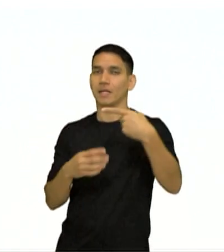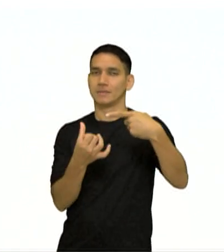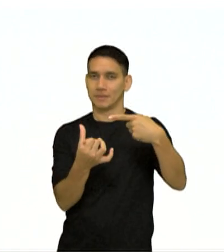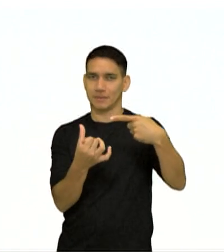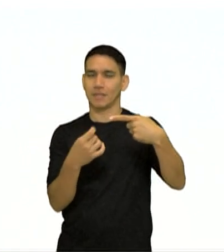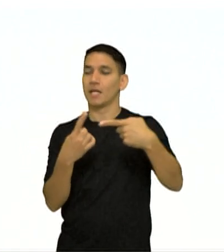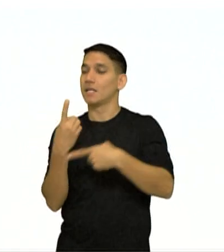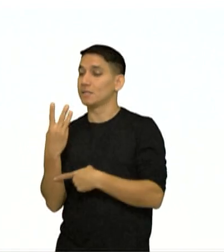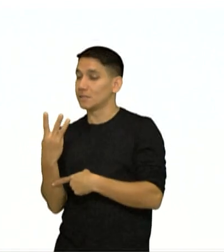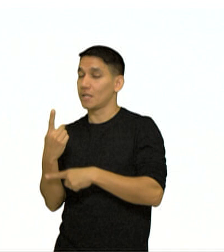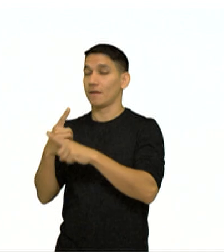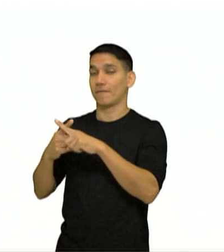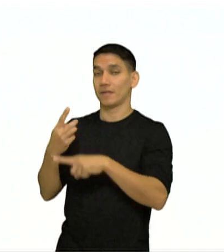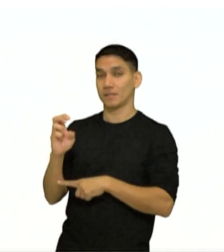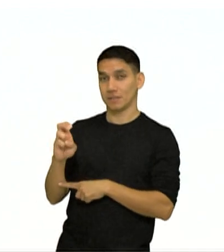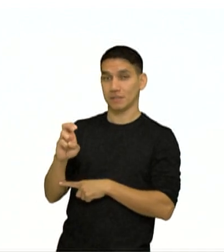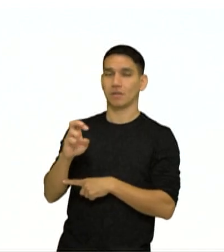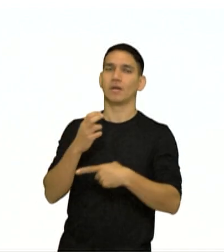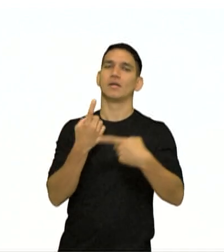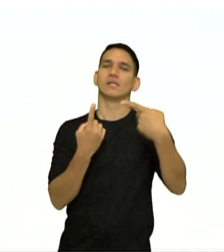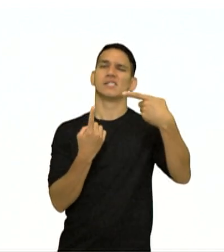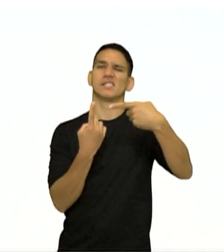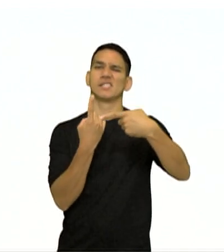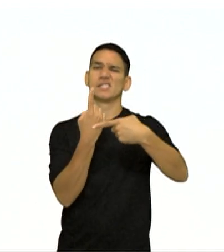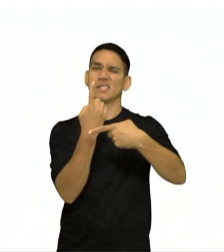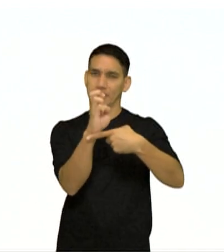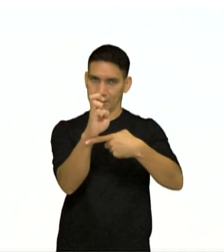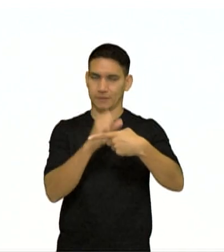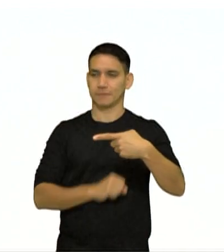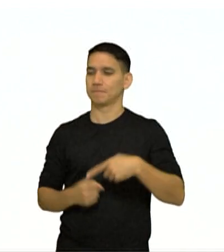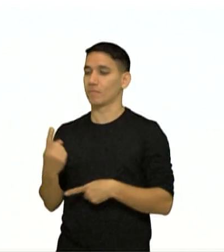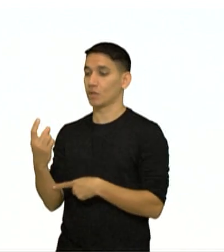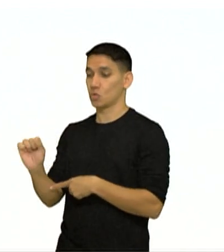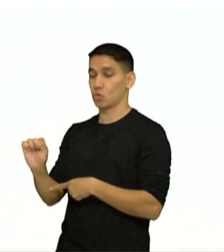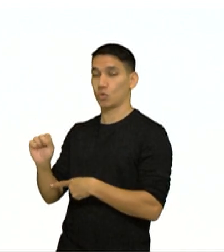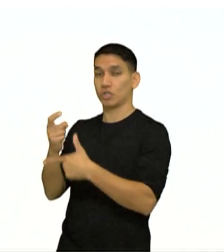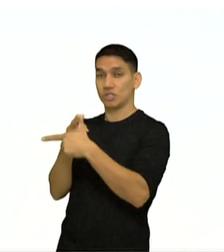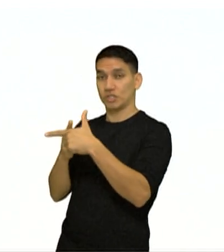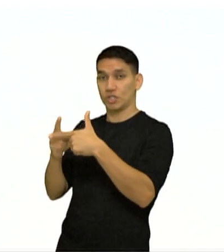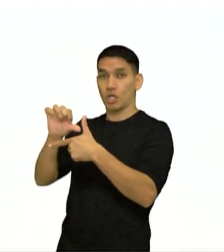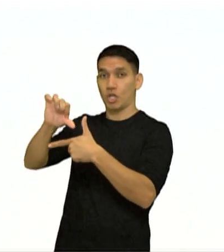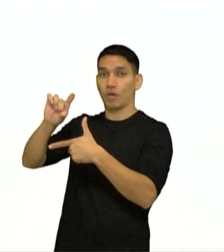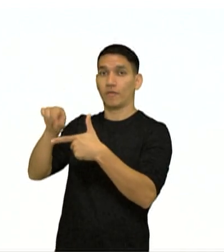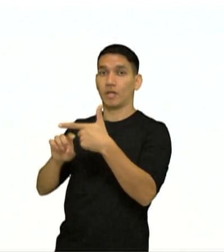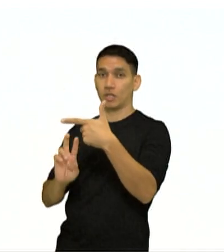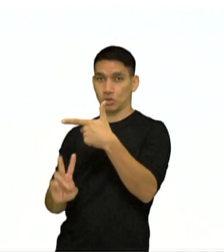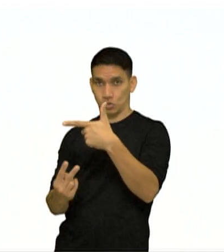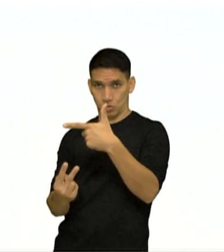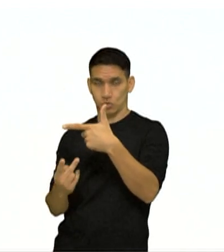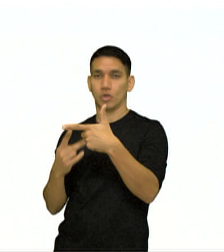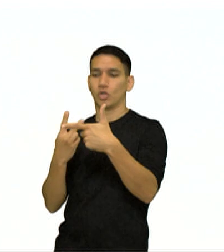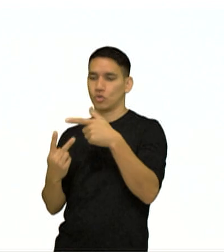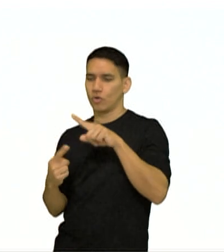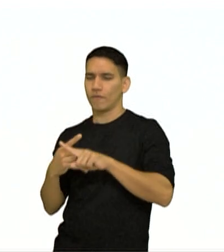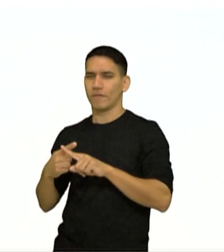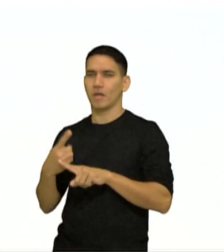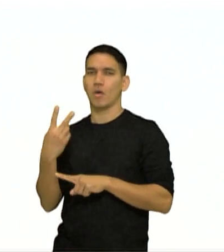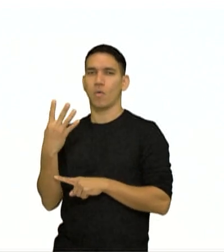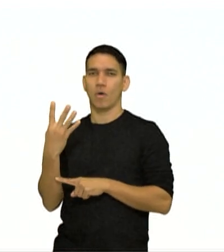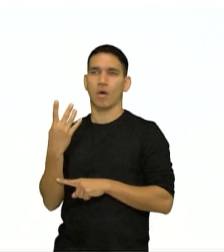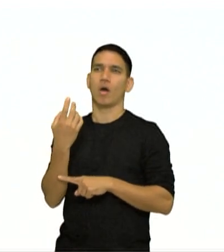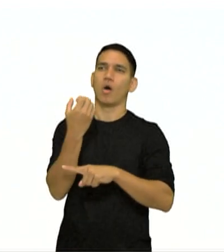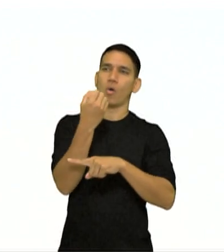x 5 é 15 18 / 9 é dois e duas vezes quatro é 8